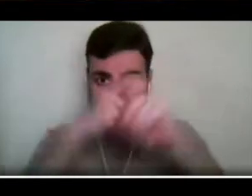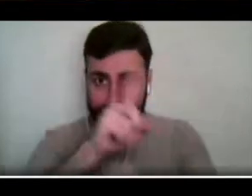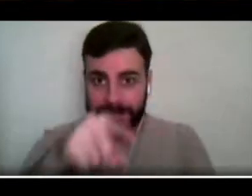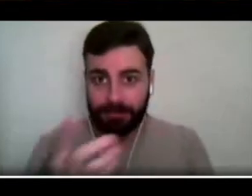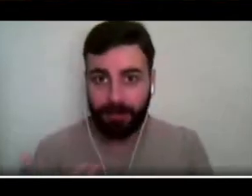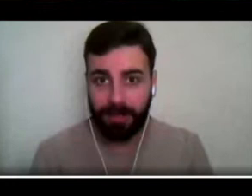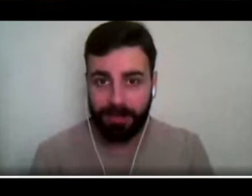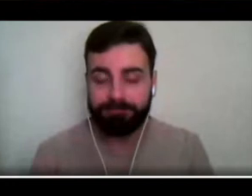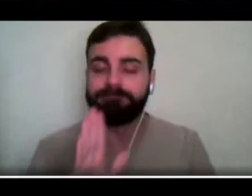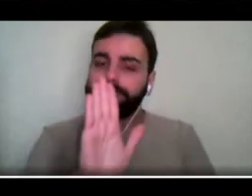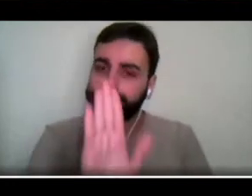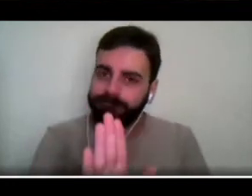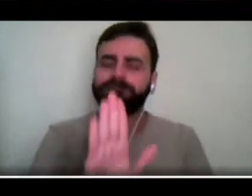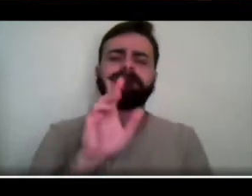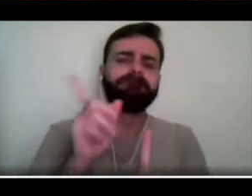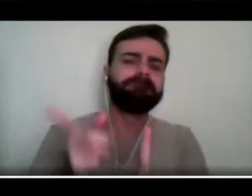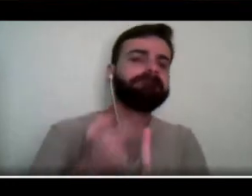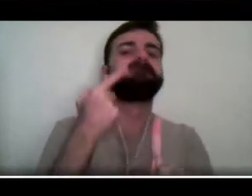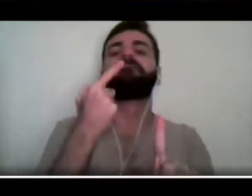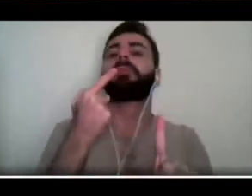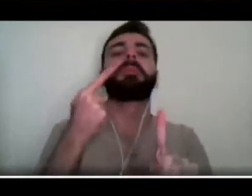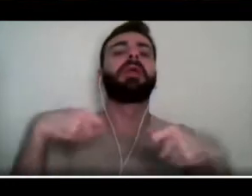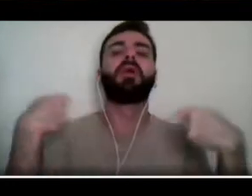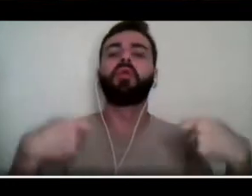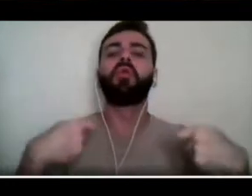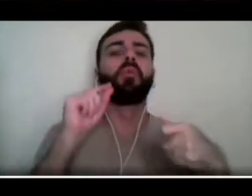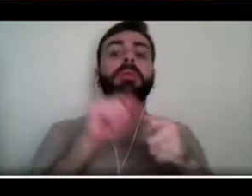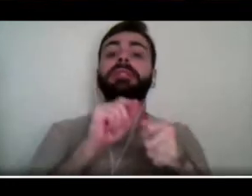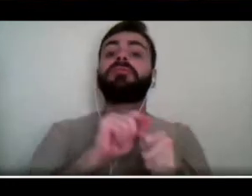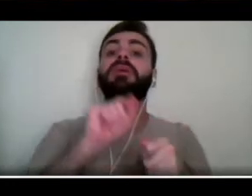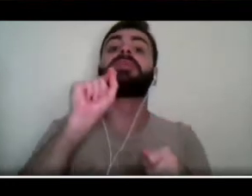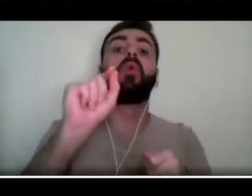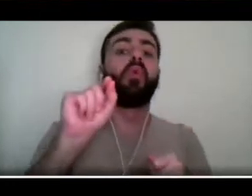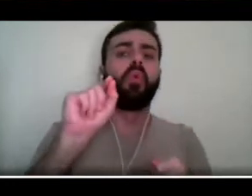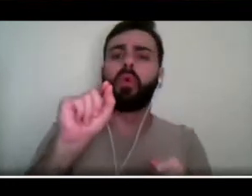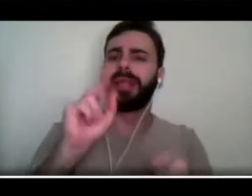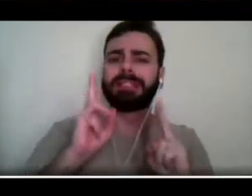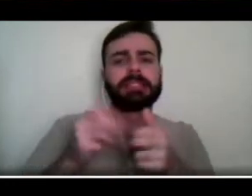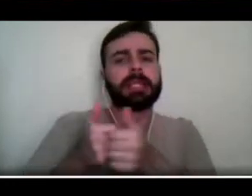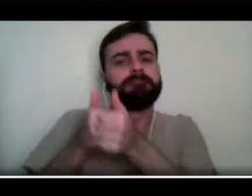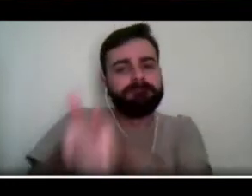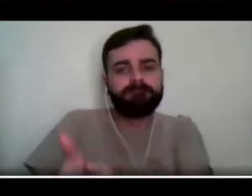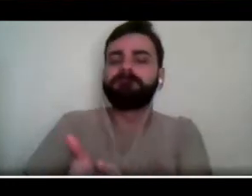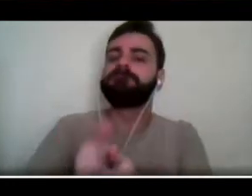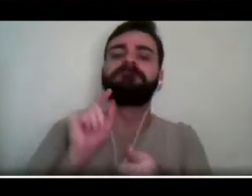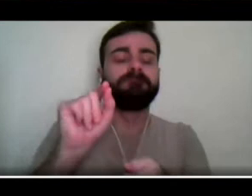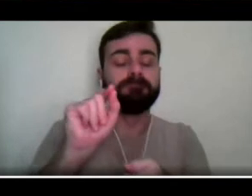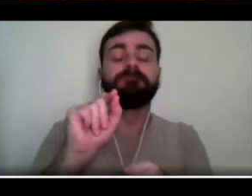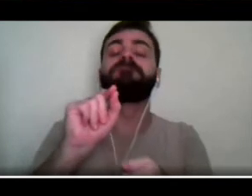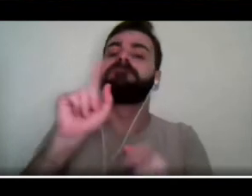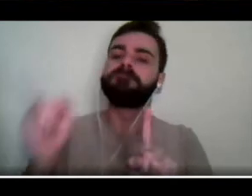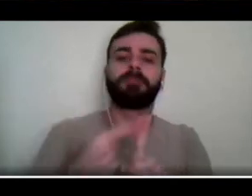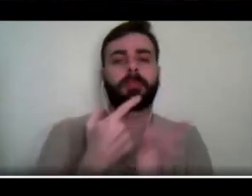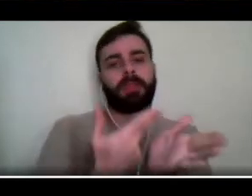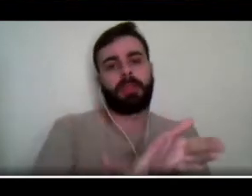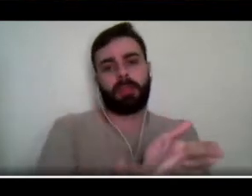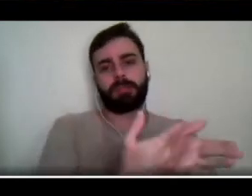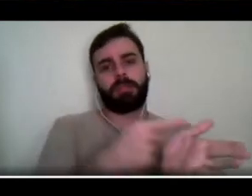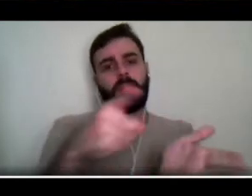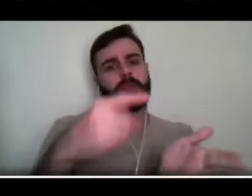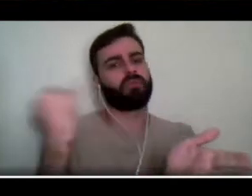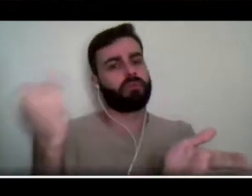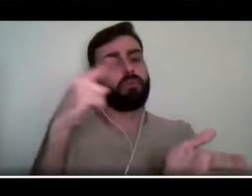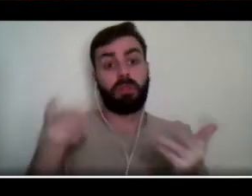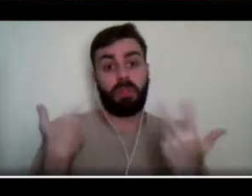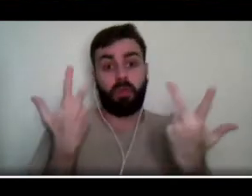começar todos os problemas de física. Primeiro, você faz um esquema, que é o que eu acabei de fazer aqui, é um desenho. E